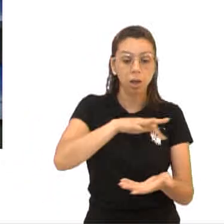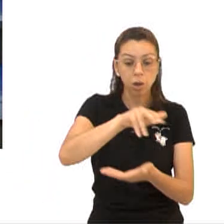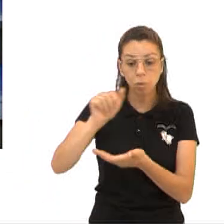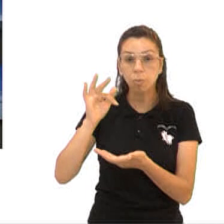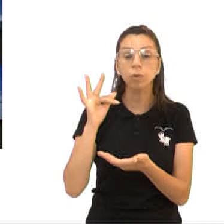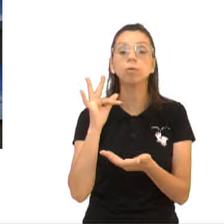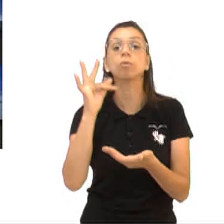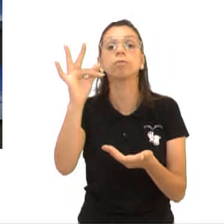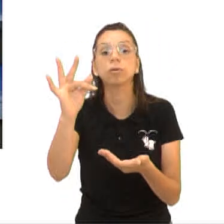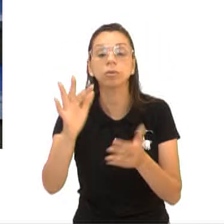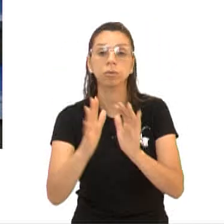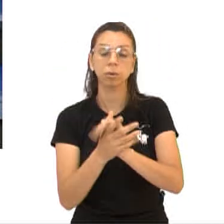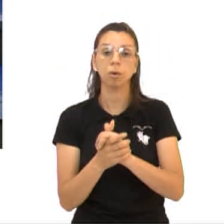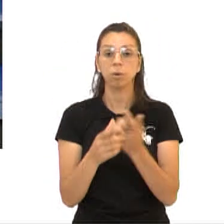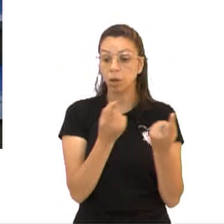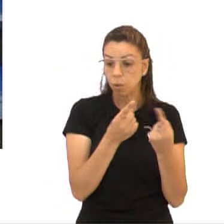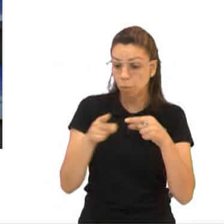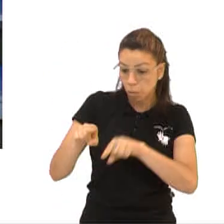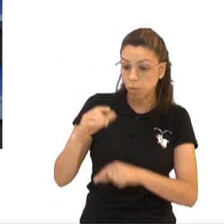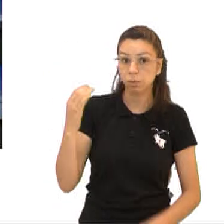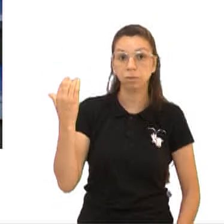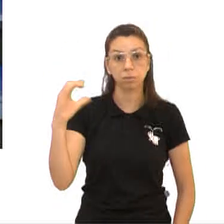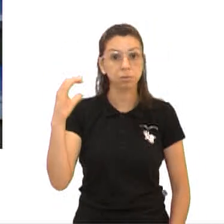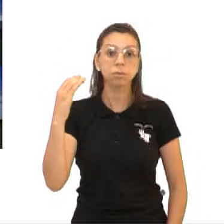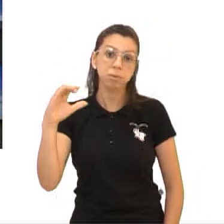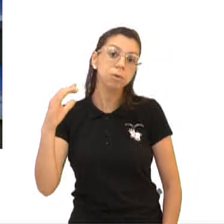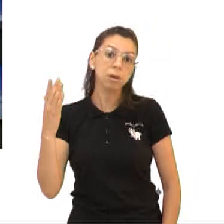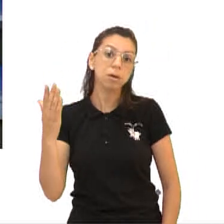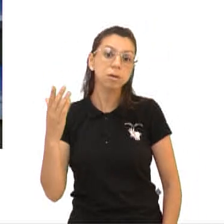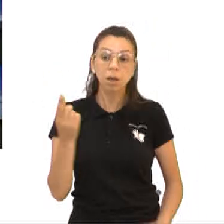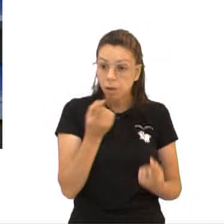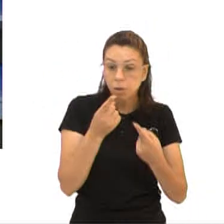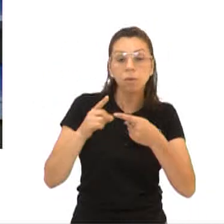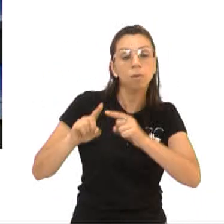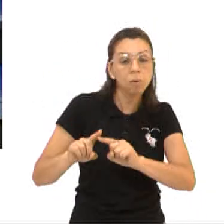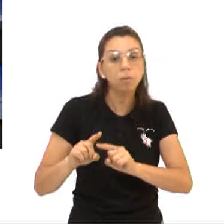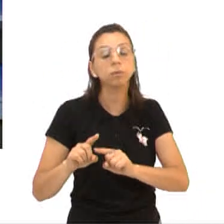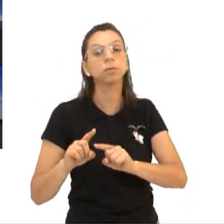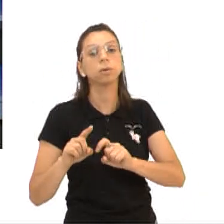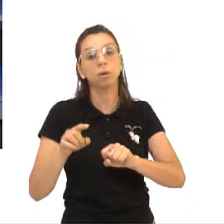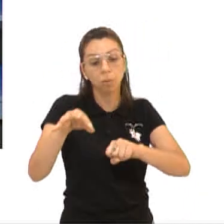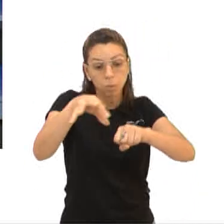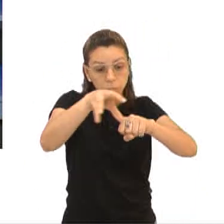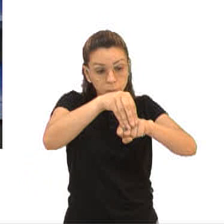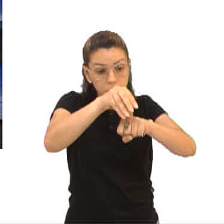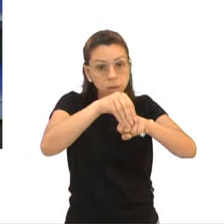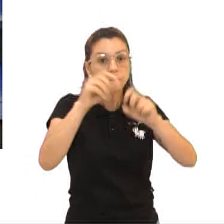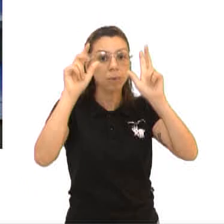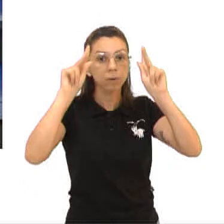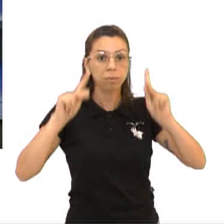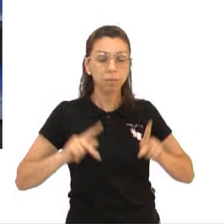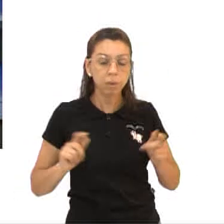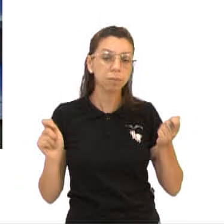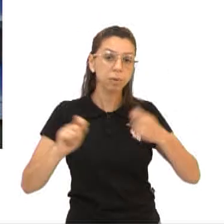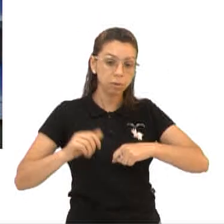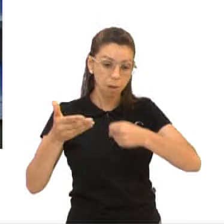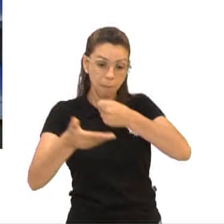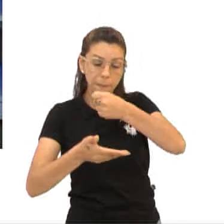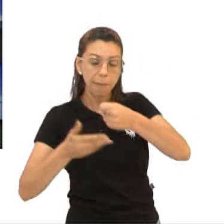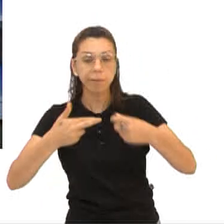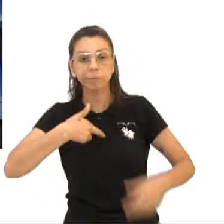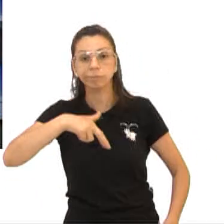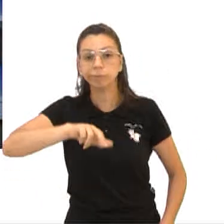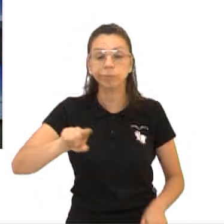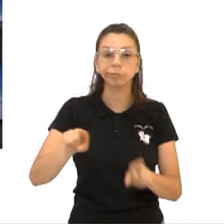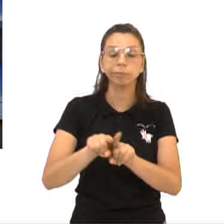ciência é negar o conhecimento humano. E aí nós ficamos reféns do fundamentalismo religioso e de